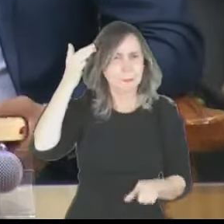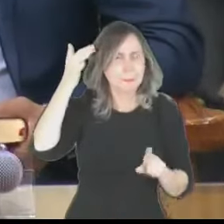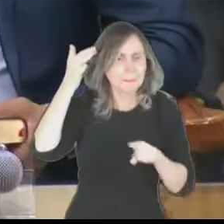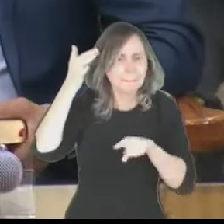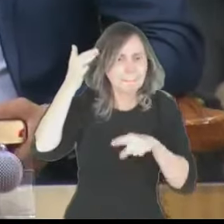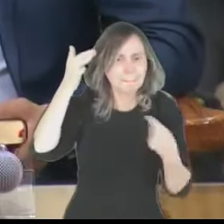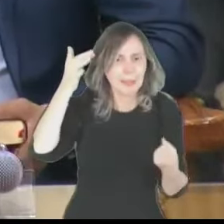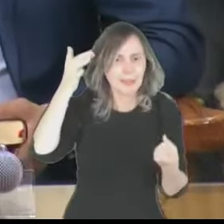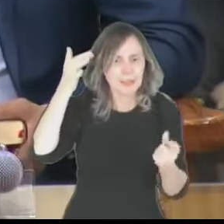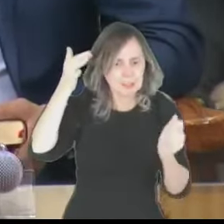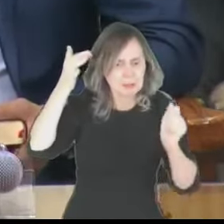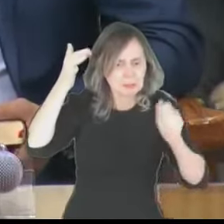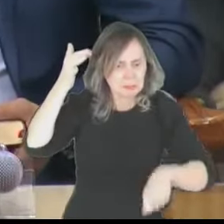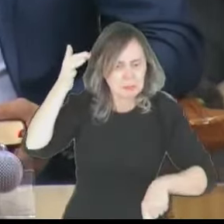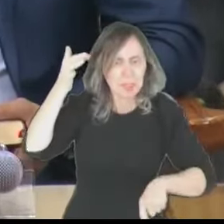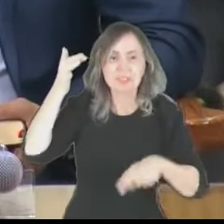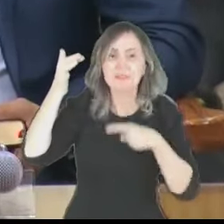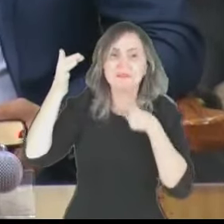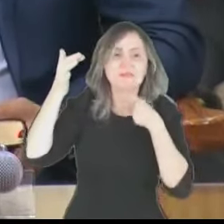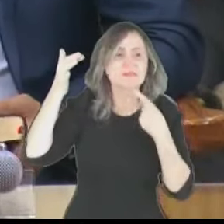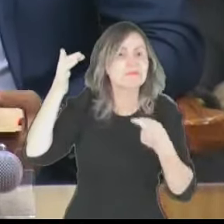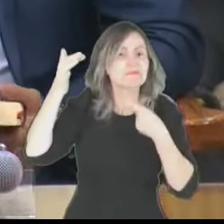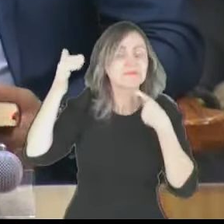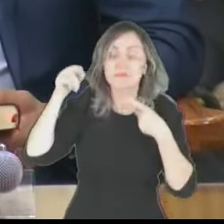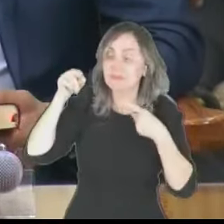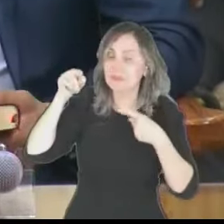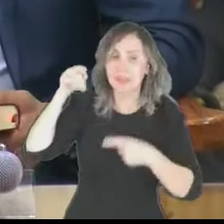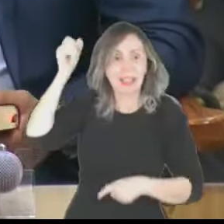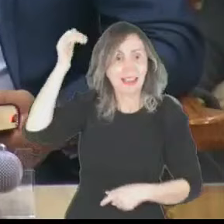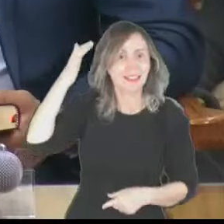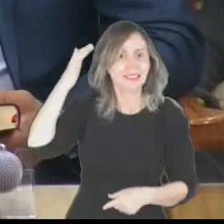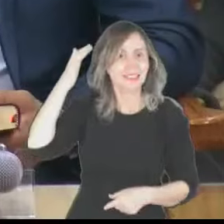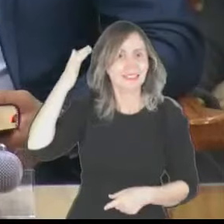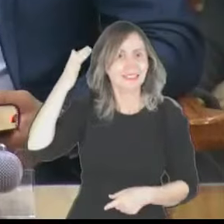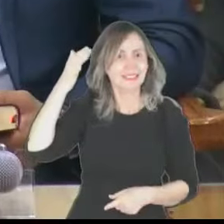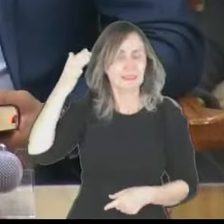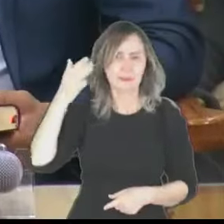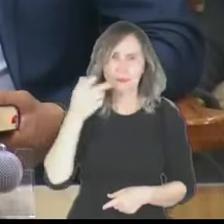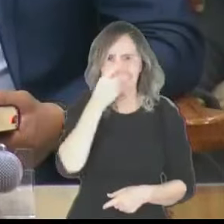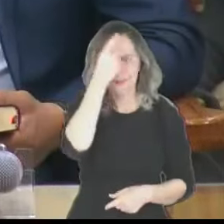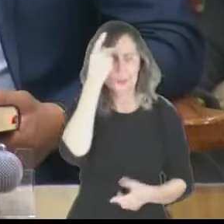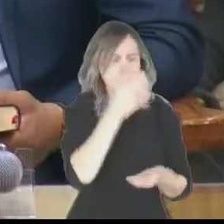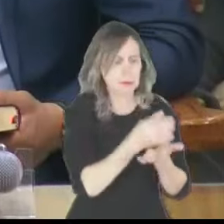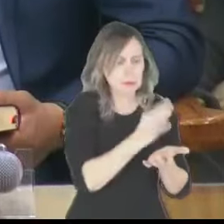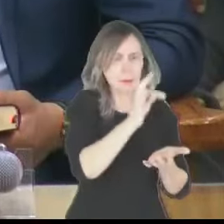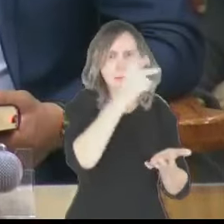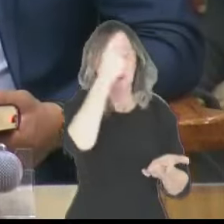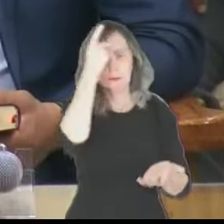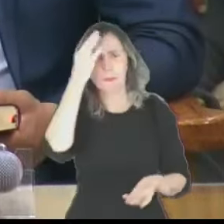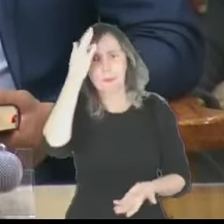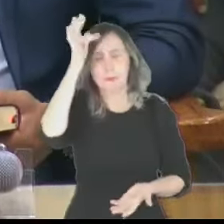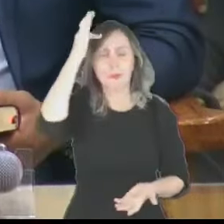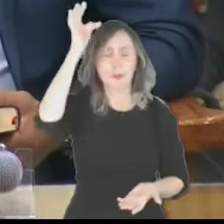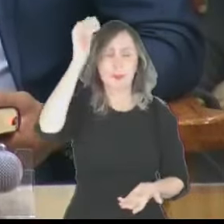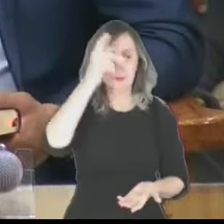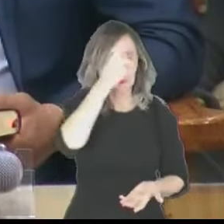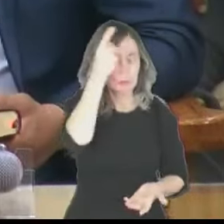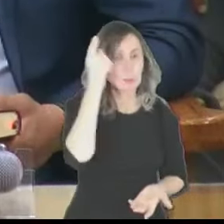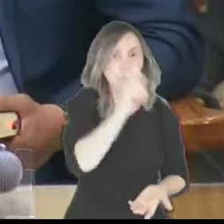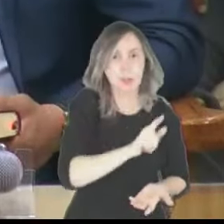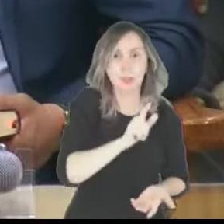cognitiva, de medir o que é graça. Nenhum teólogo, nenhum filósofo, nenhum matemático, nenhum lógico, nenhum